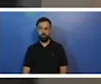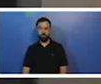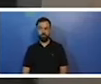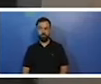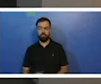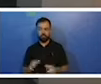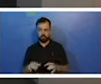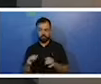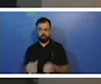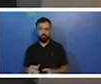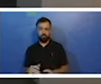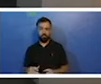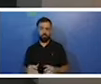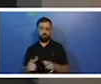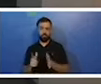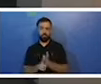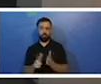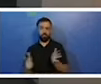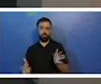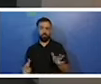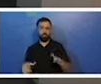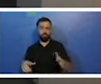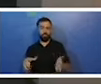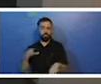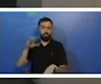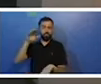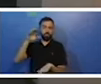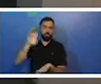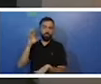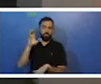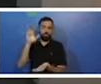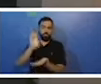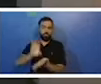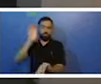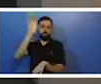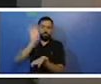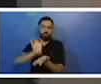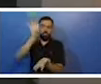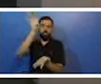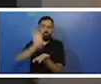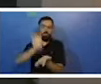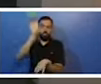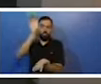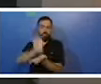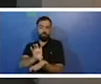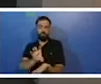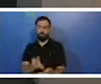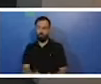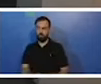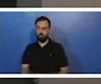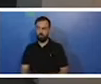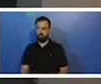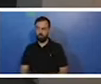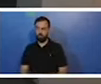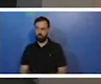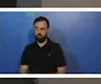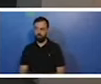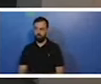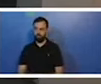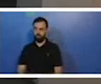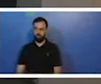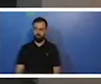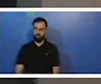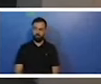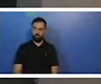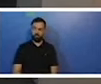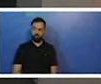folhas de caderno temos essas três folhas agora objetivo seu é bater a bola em cima as três